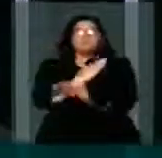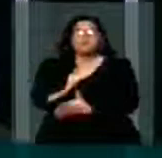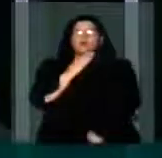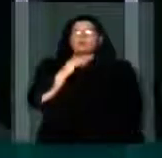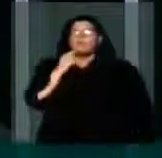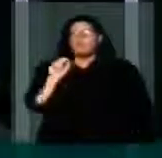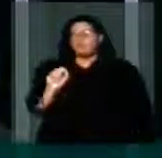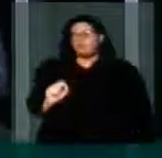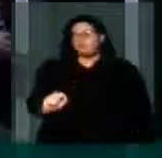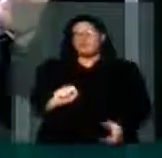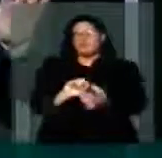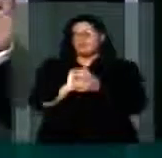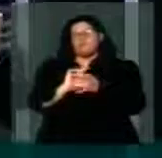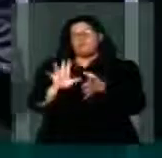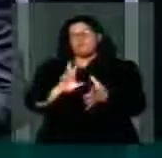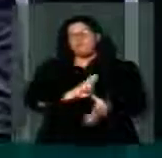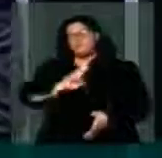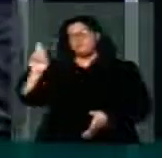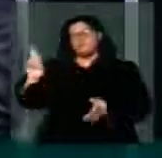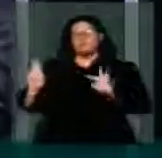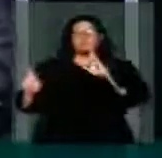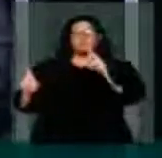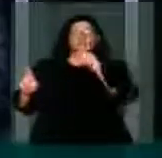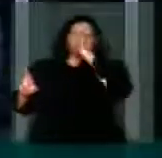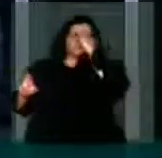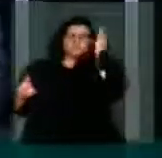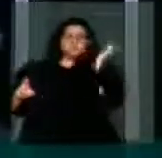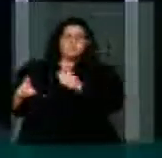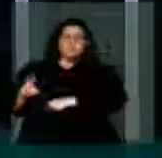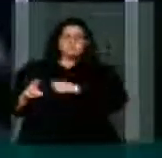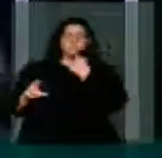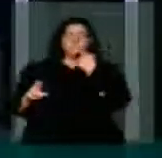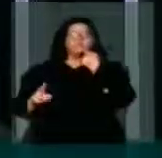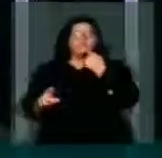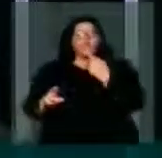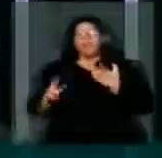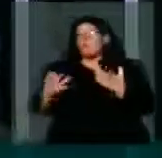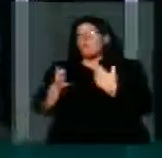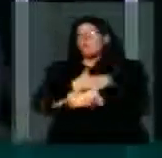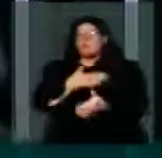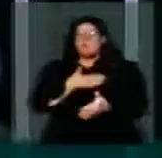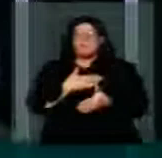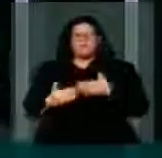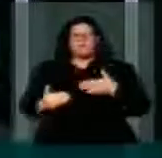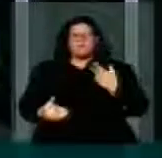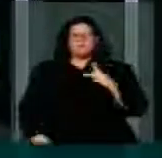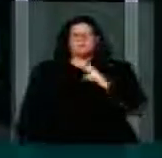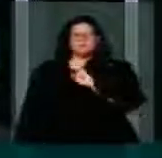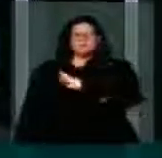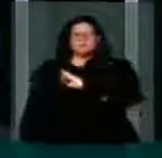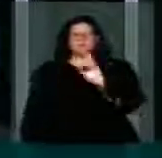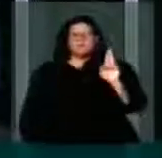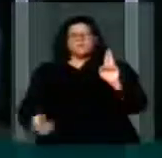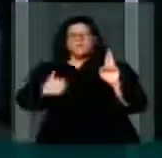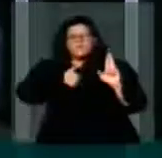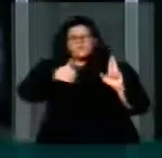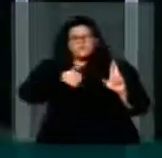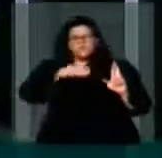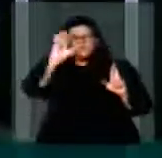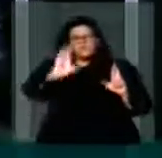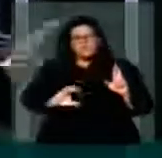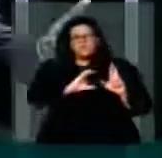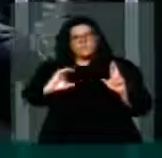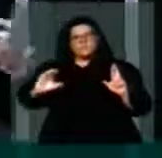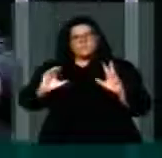religiosa. E que todos possam se expressar, independente da sua religião. Eu, como católico que sou,